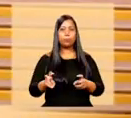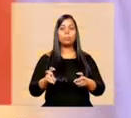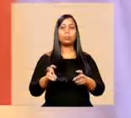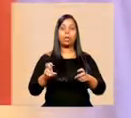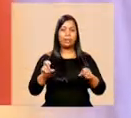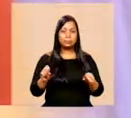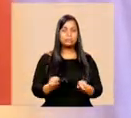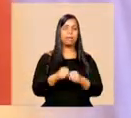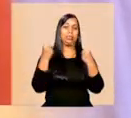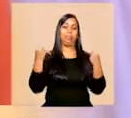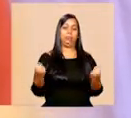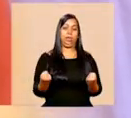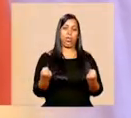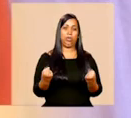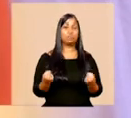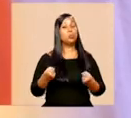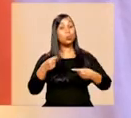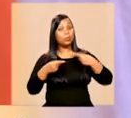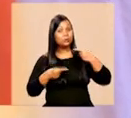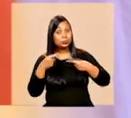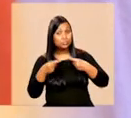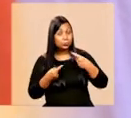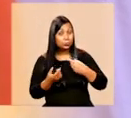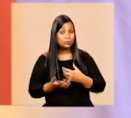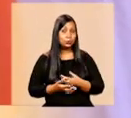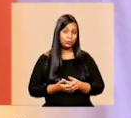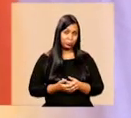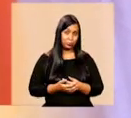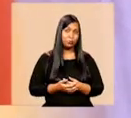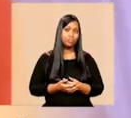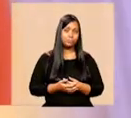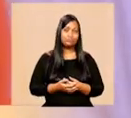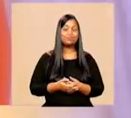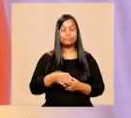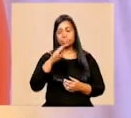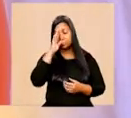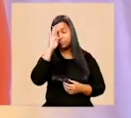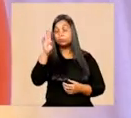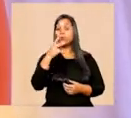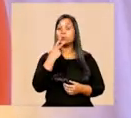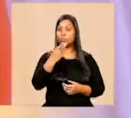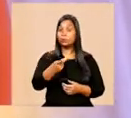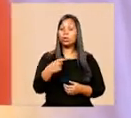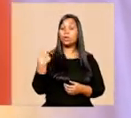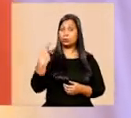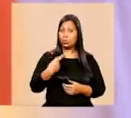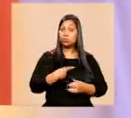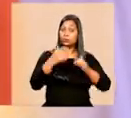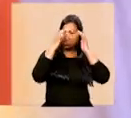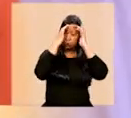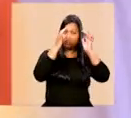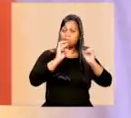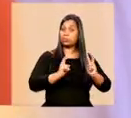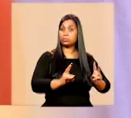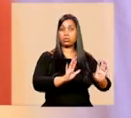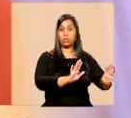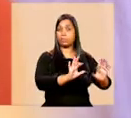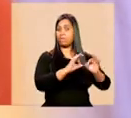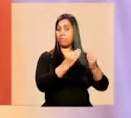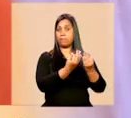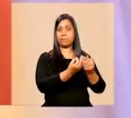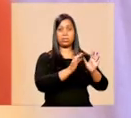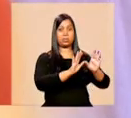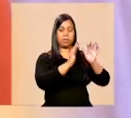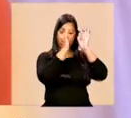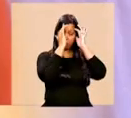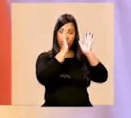ser quebrados, né? Ou pelo menos discutidos. Exato. Acima de tudo, claro, que eu disse, nós vamos respeitar sempre a decisão